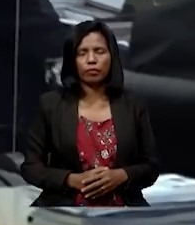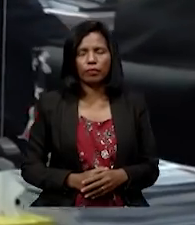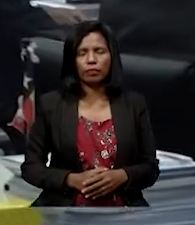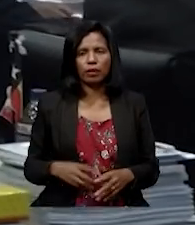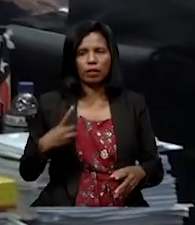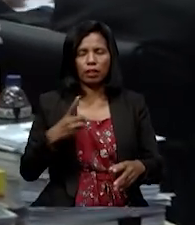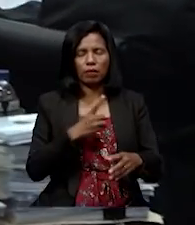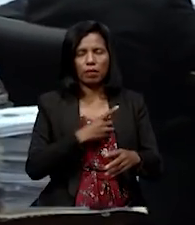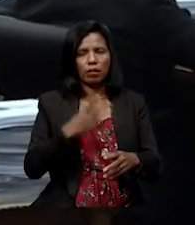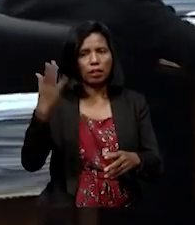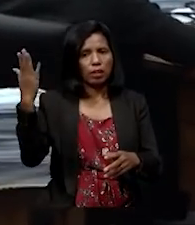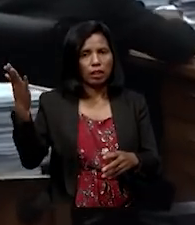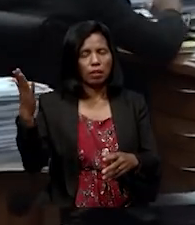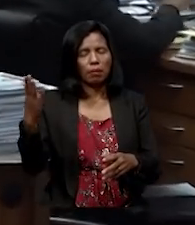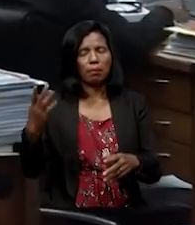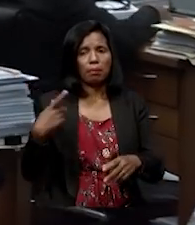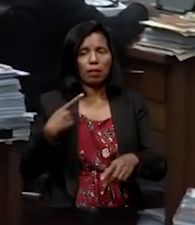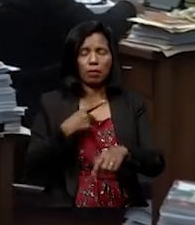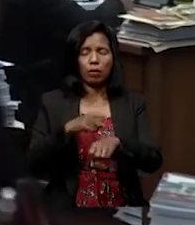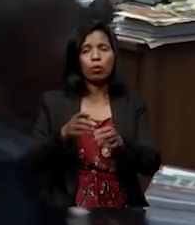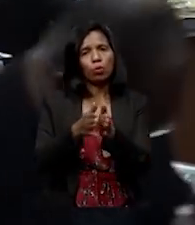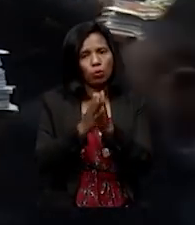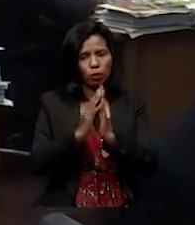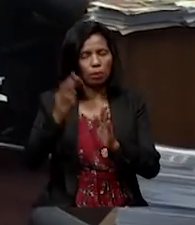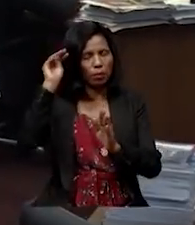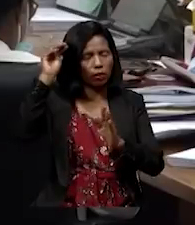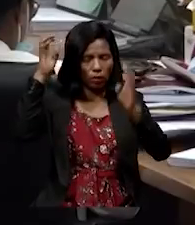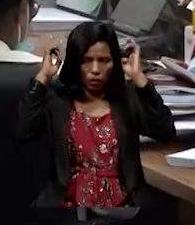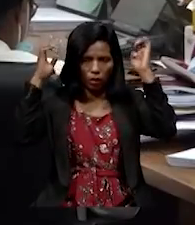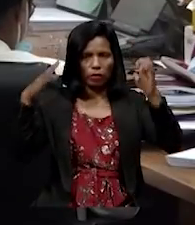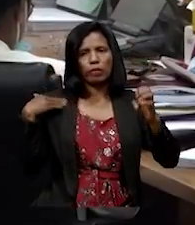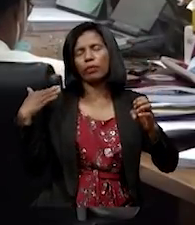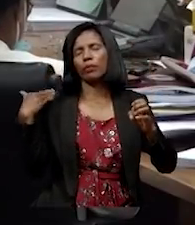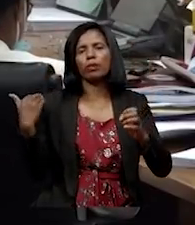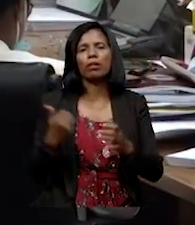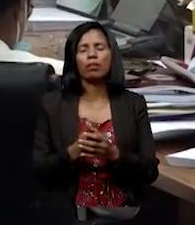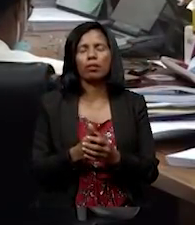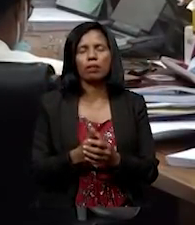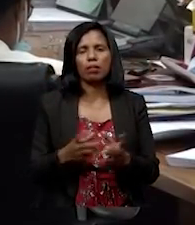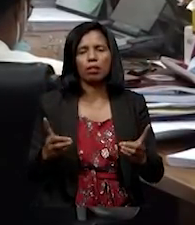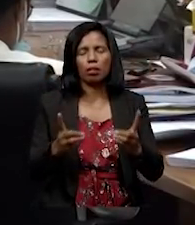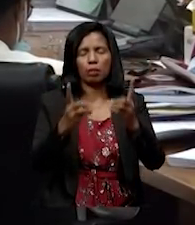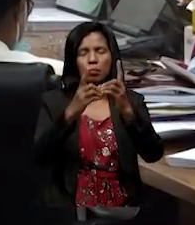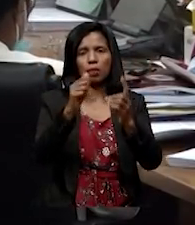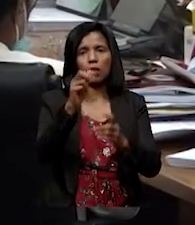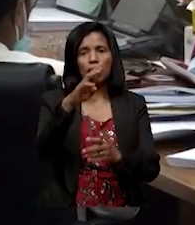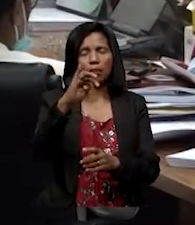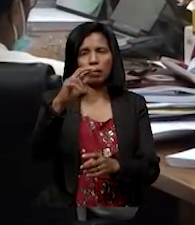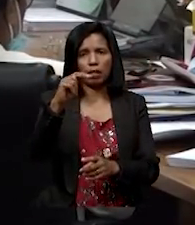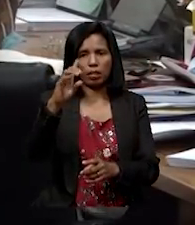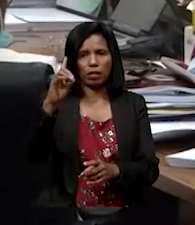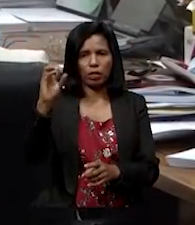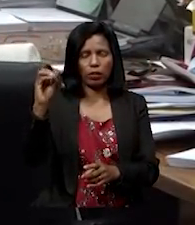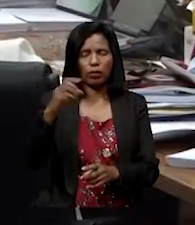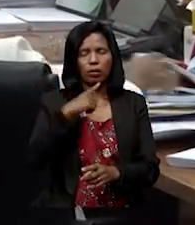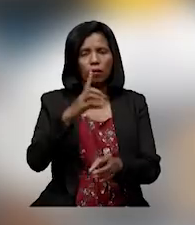Deputado Sirih Parlamento Nasional, Husba Ministro Educação, Juventude e Desporto, Armindo Maia, no diretor escola atu labela assina